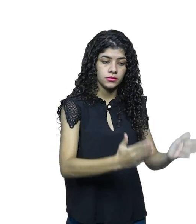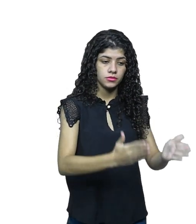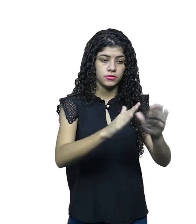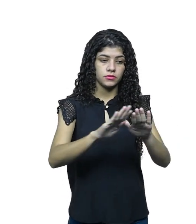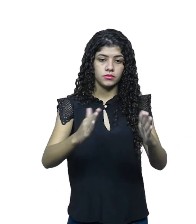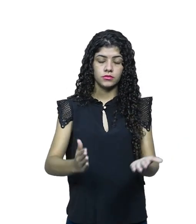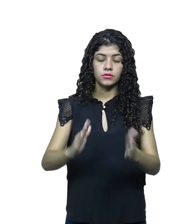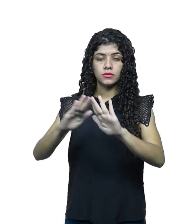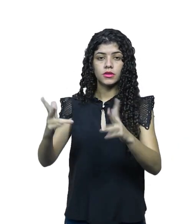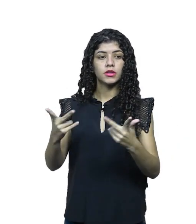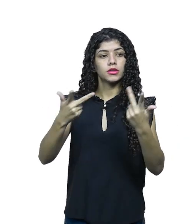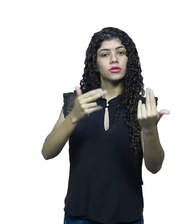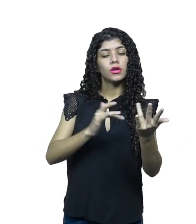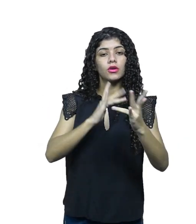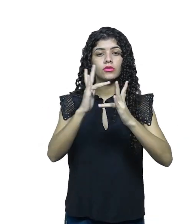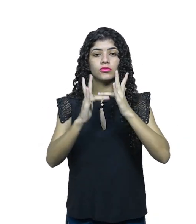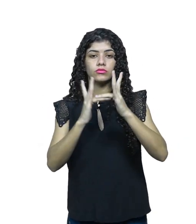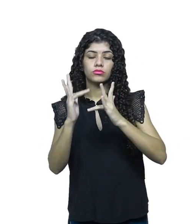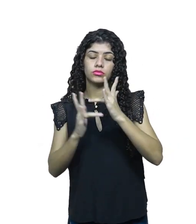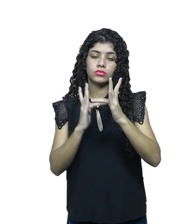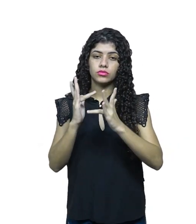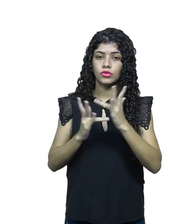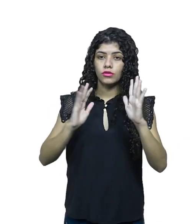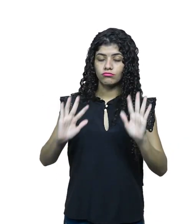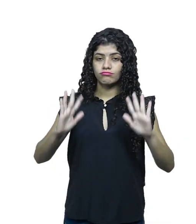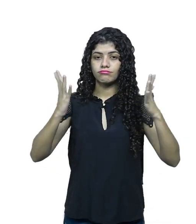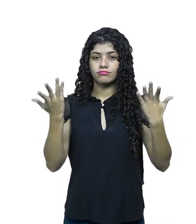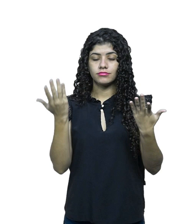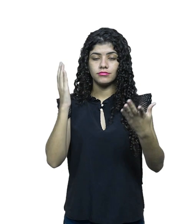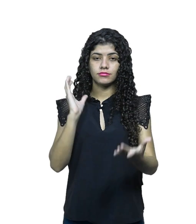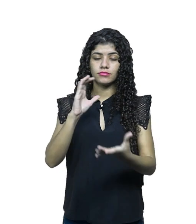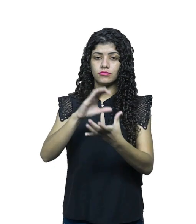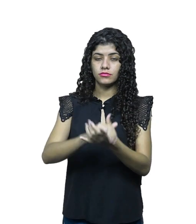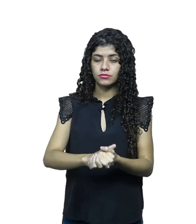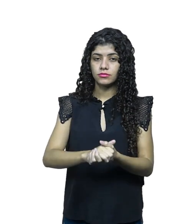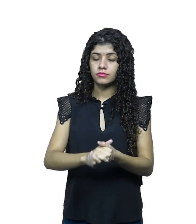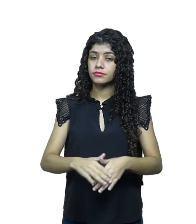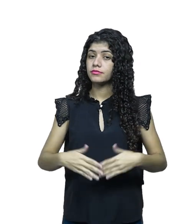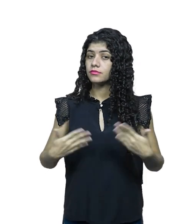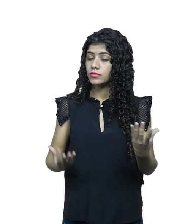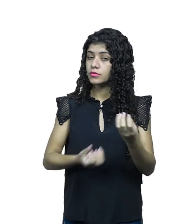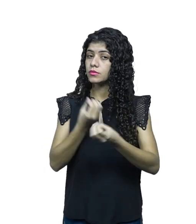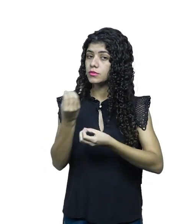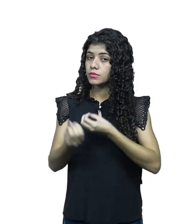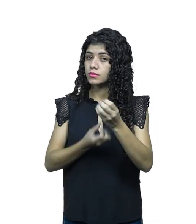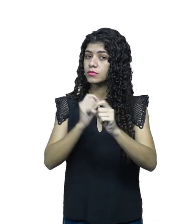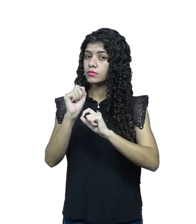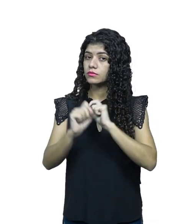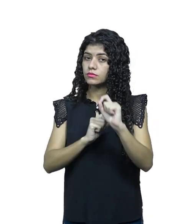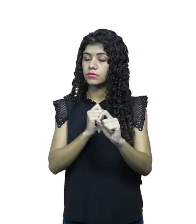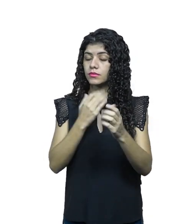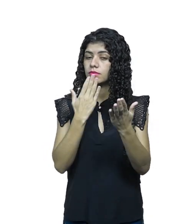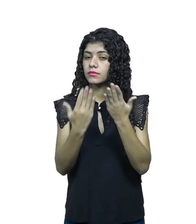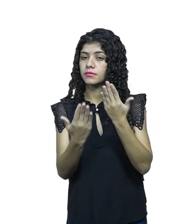Está colocado como o Ratzinger caminha de mesa em mesa, como se fosse um noivo